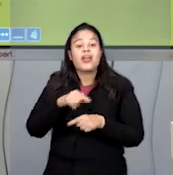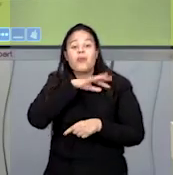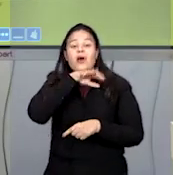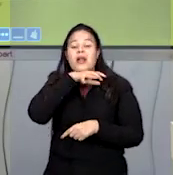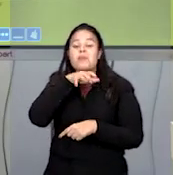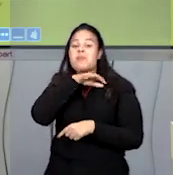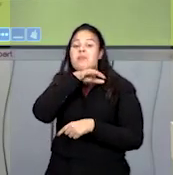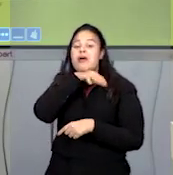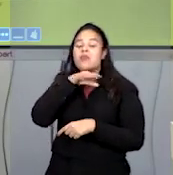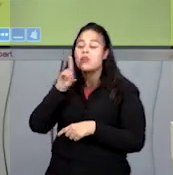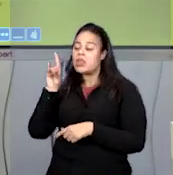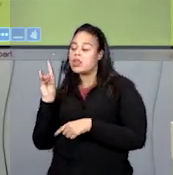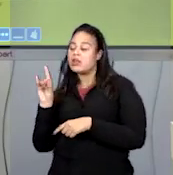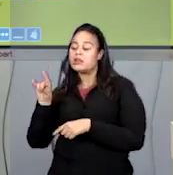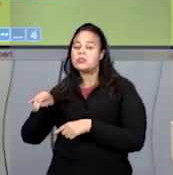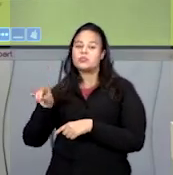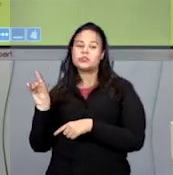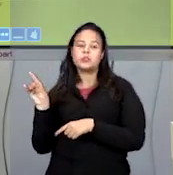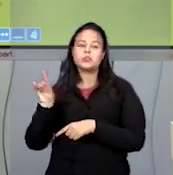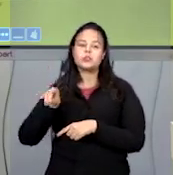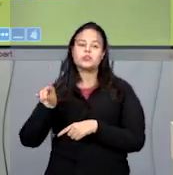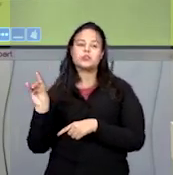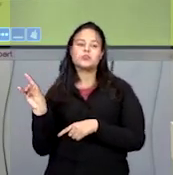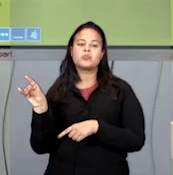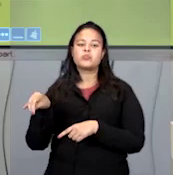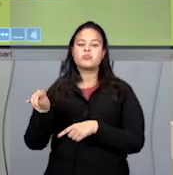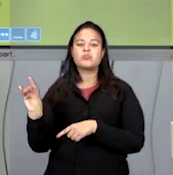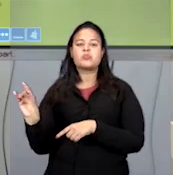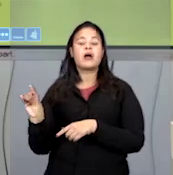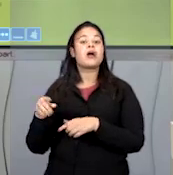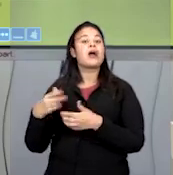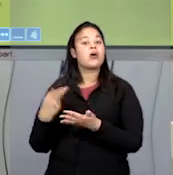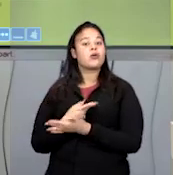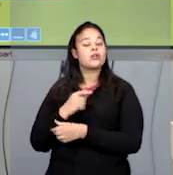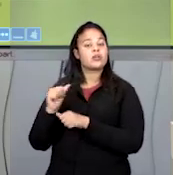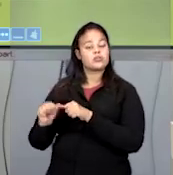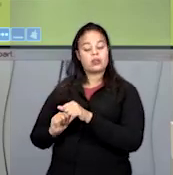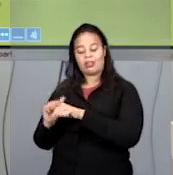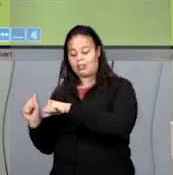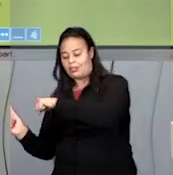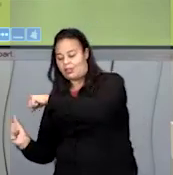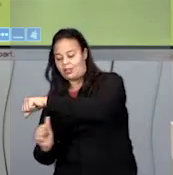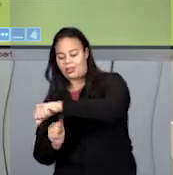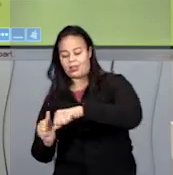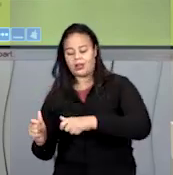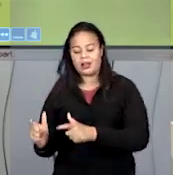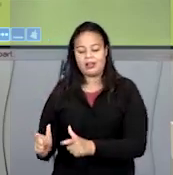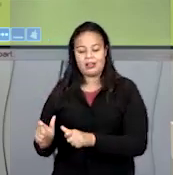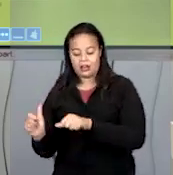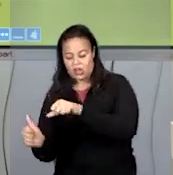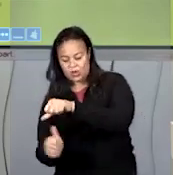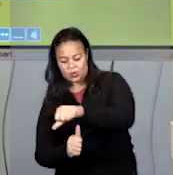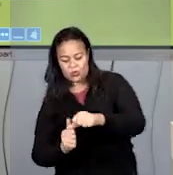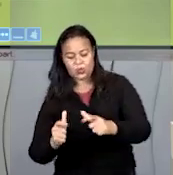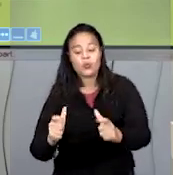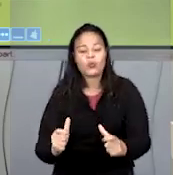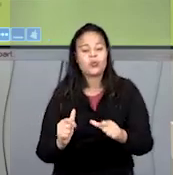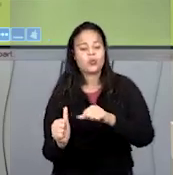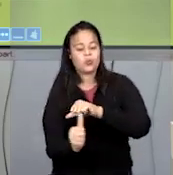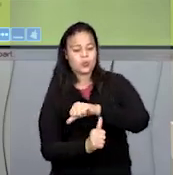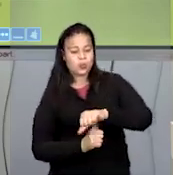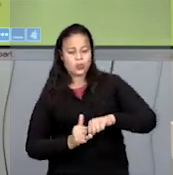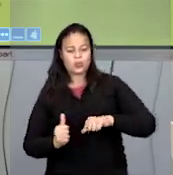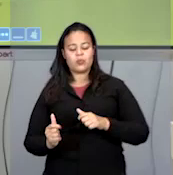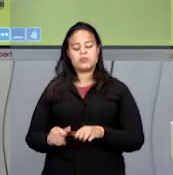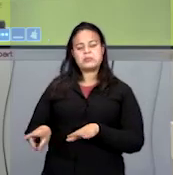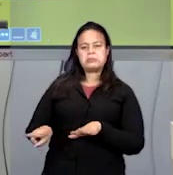os pecuaristas muitas vezes fazem? Uma rotação do gado dentro de um determinado território. Por um tempo,